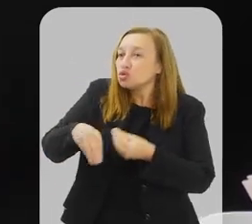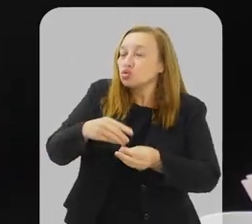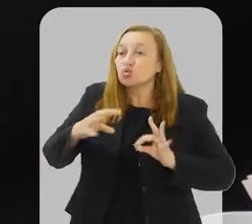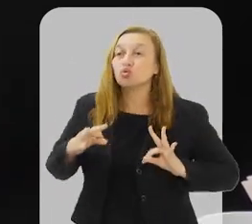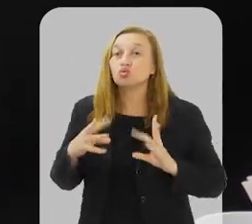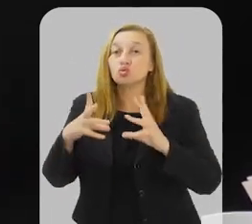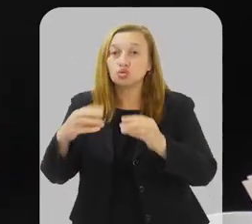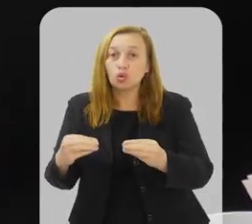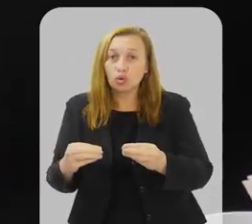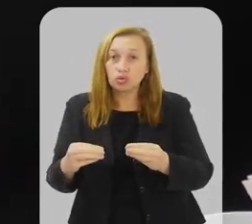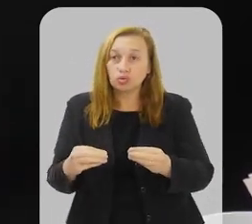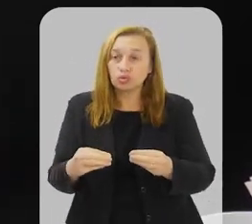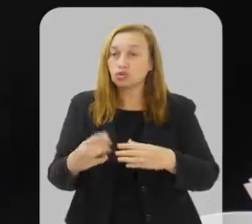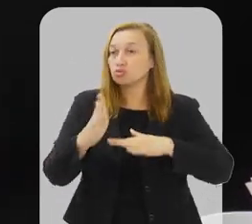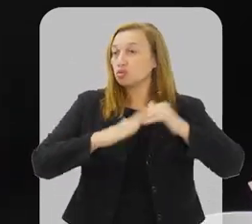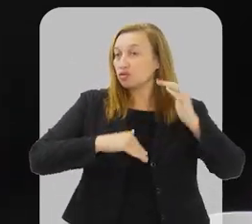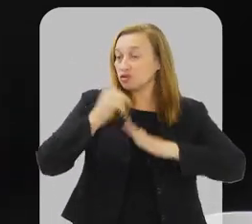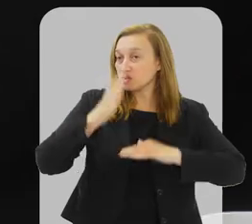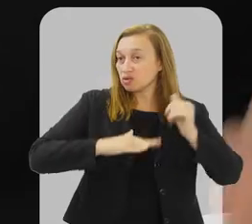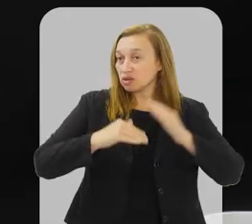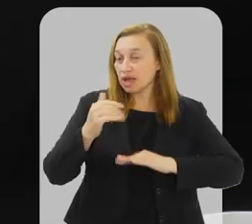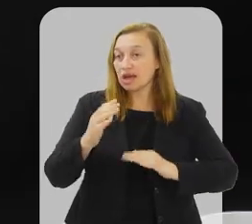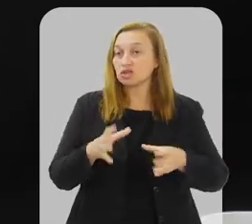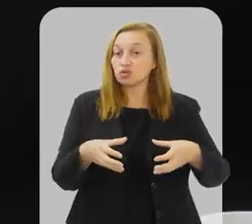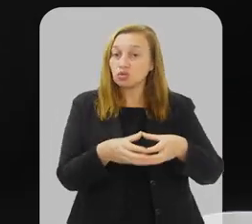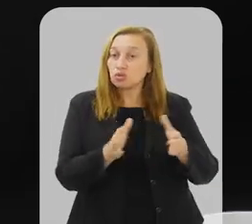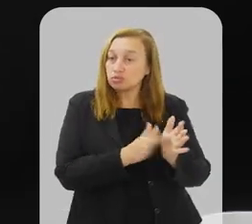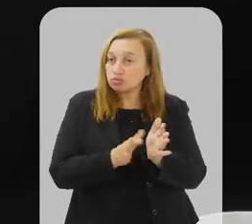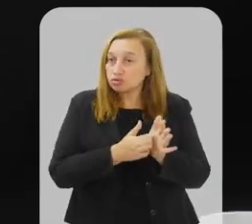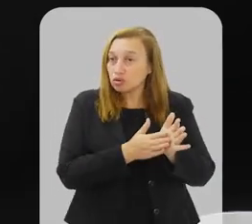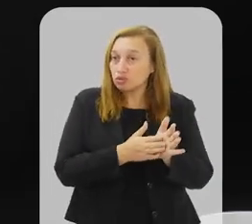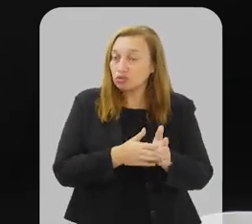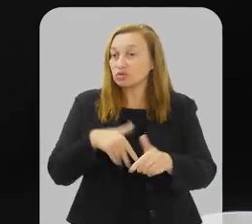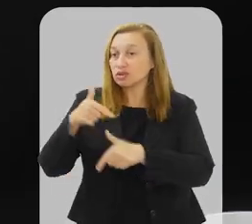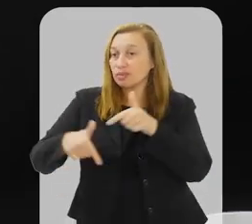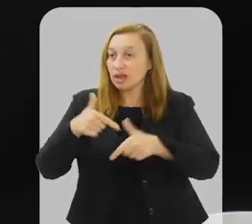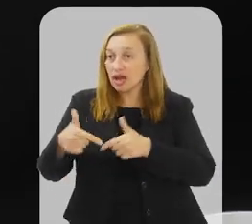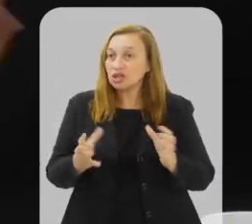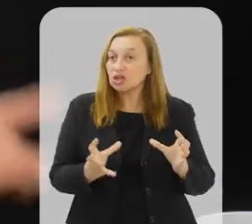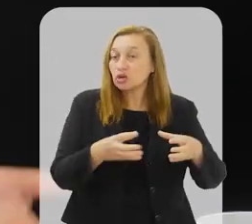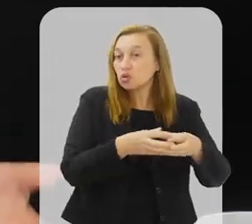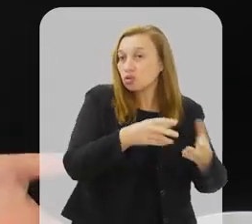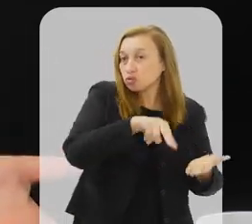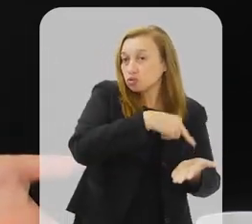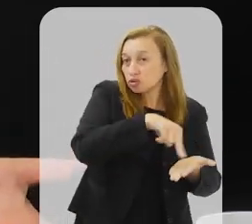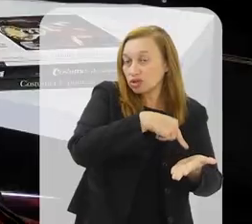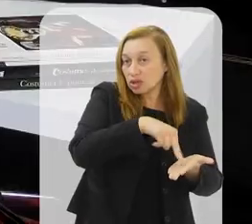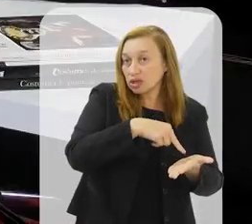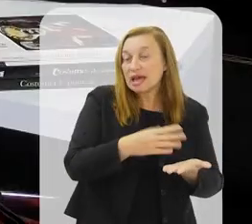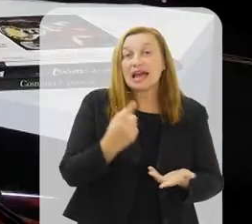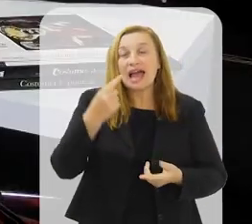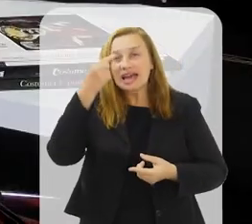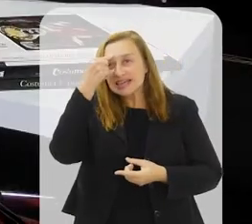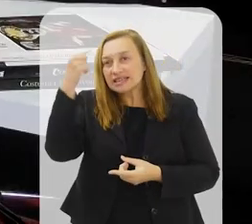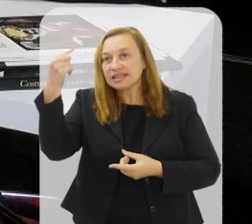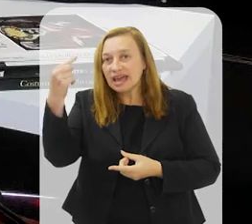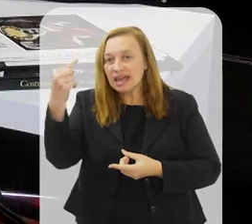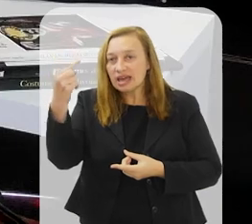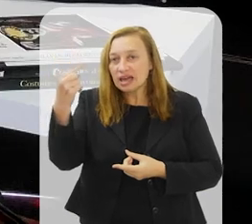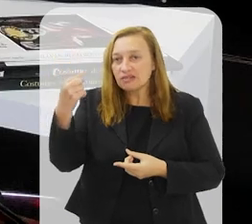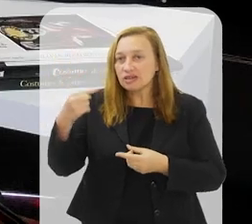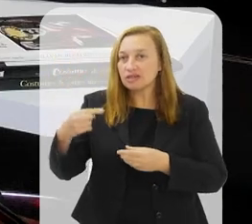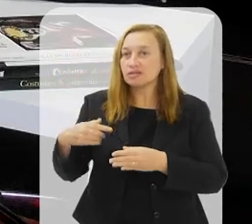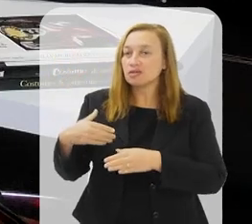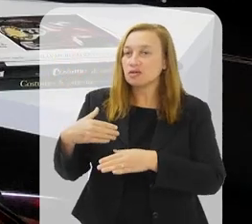sou responsável não só por definir os profissionais que vão trabalhar comigo nos grupos coreográficos definir a ideia